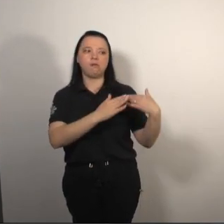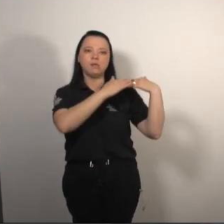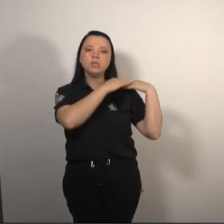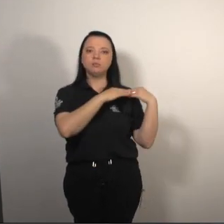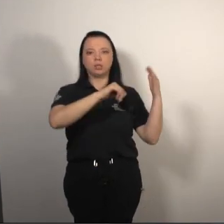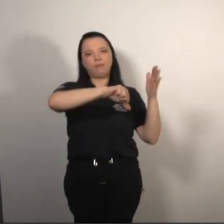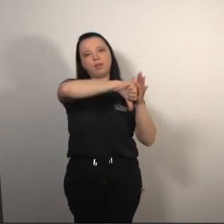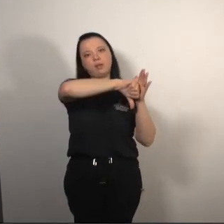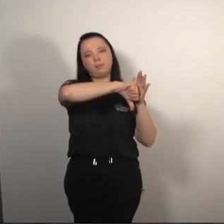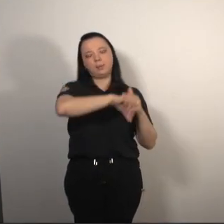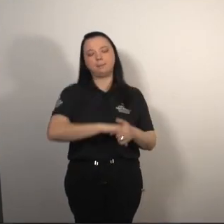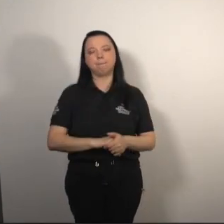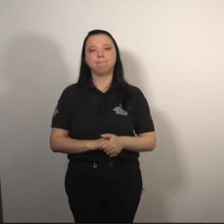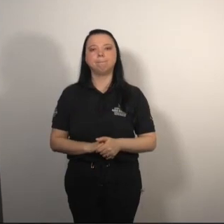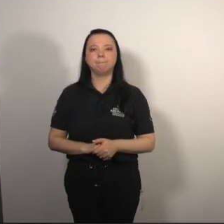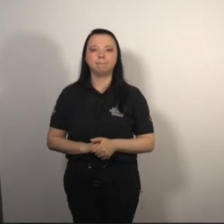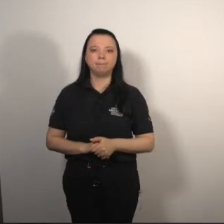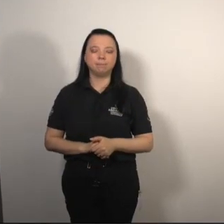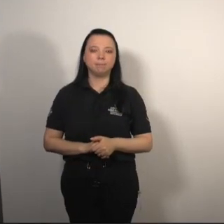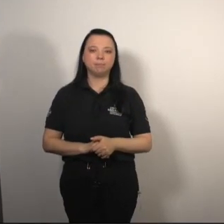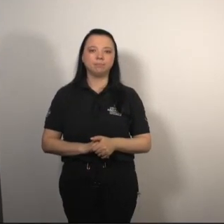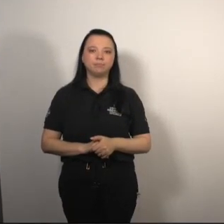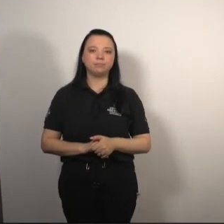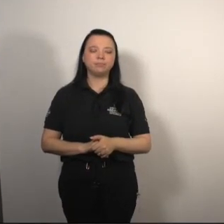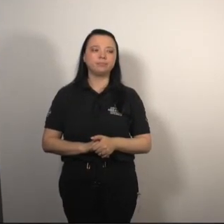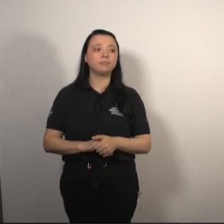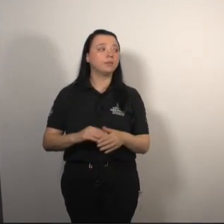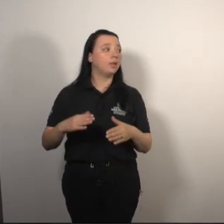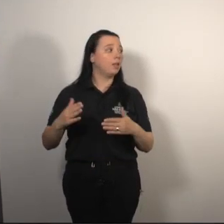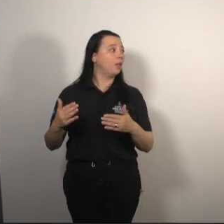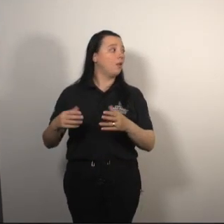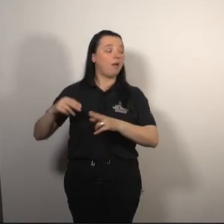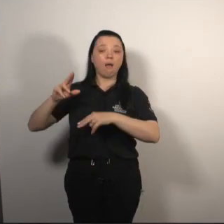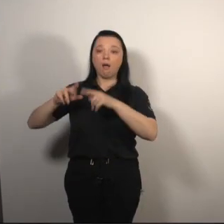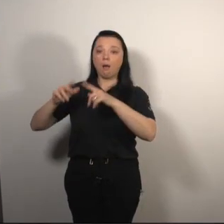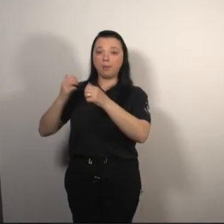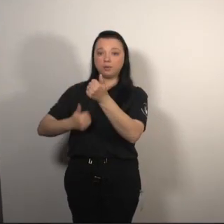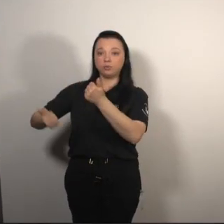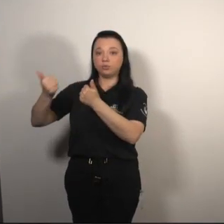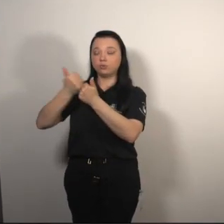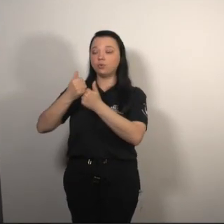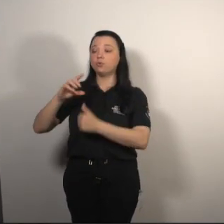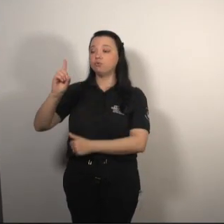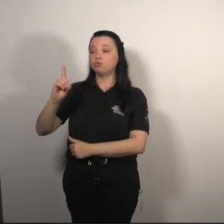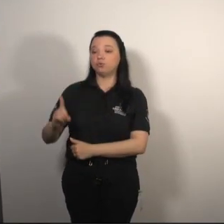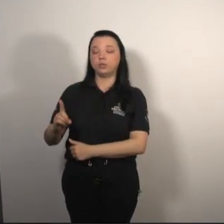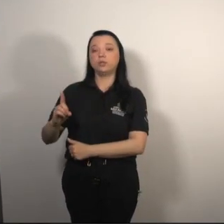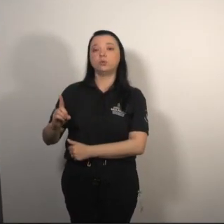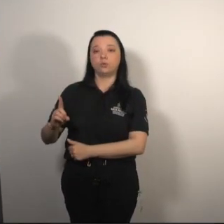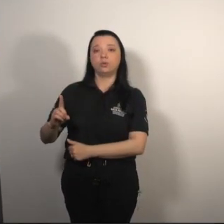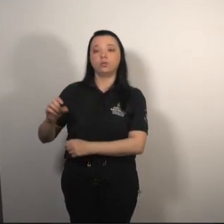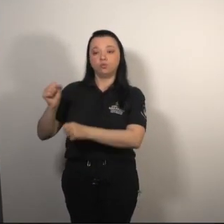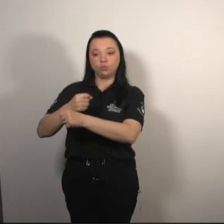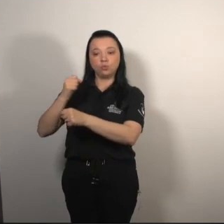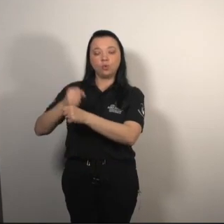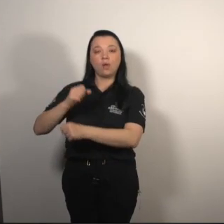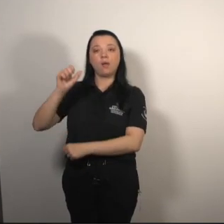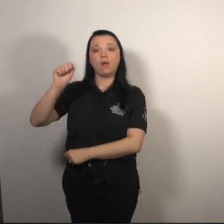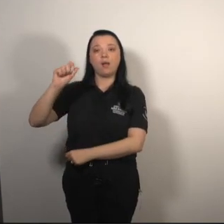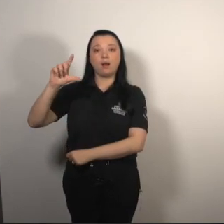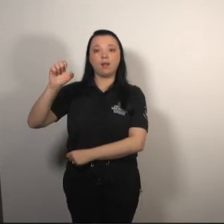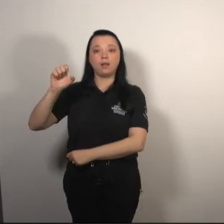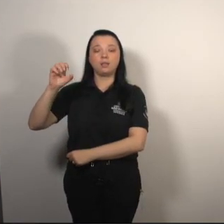Para explicar sobre os aparelhos de apoio, eu queria convidar aqui o nosso diretor de obras, Alessio, que é especialista sobre o